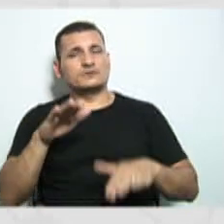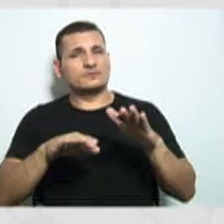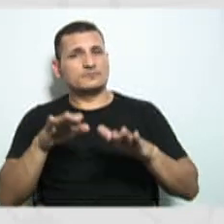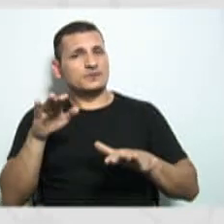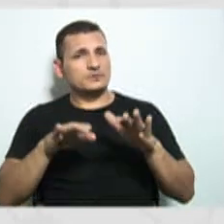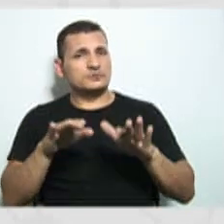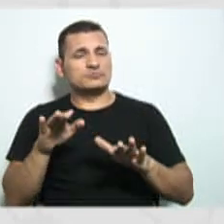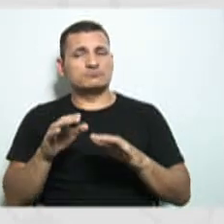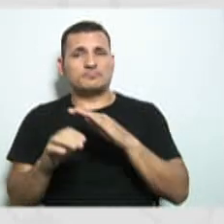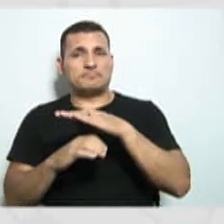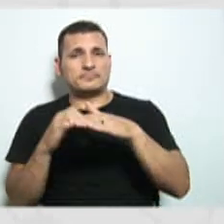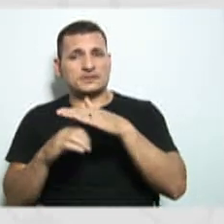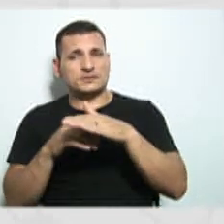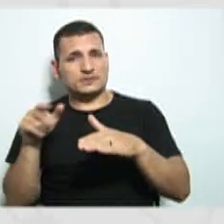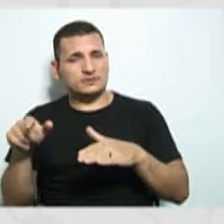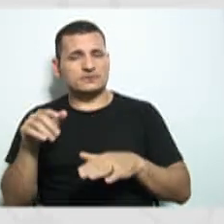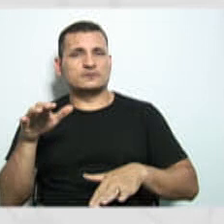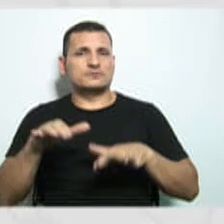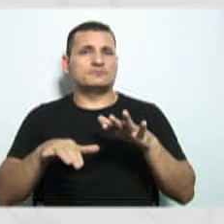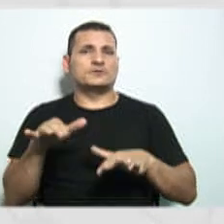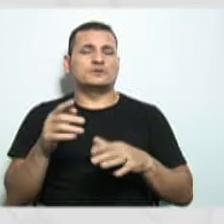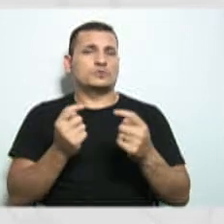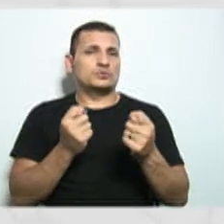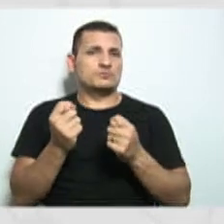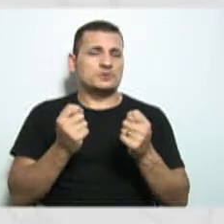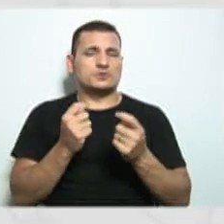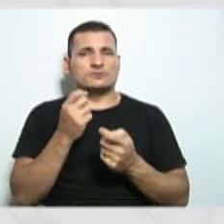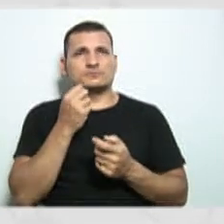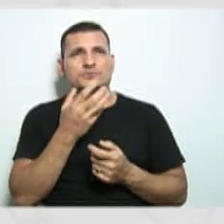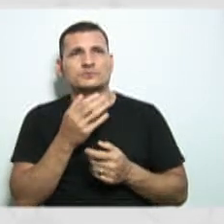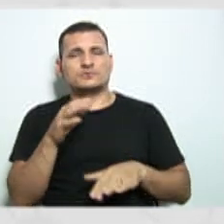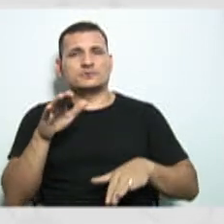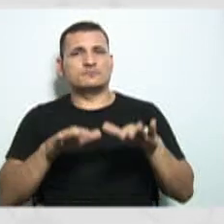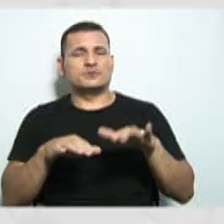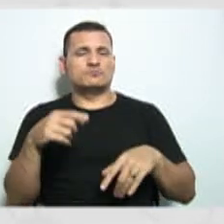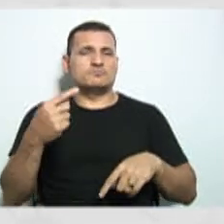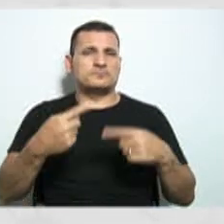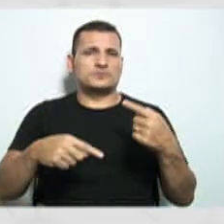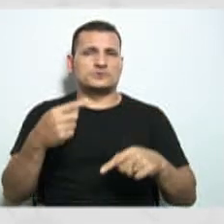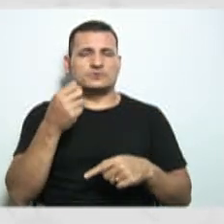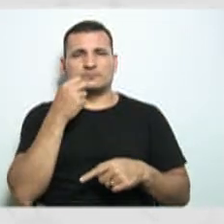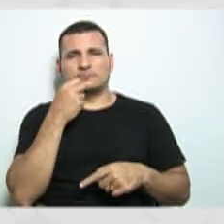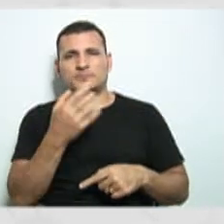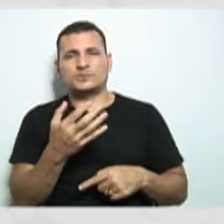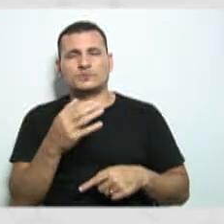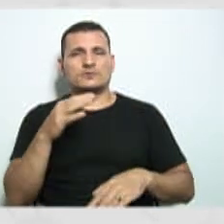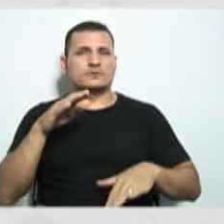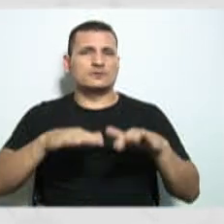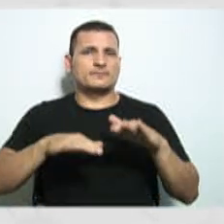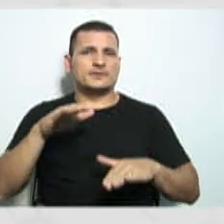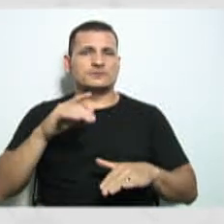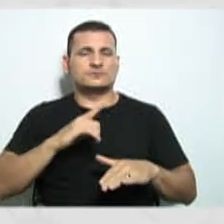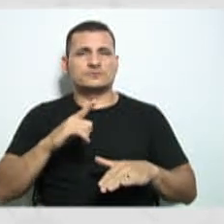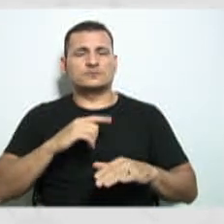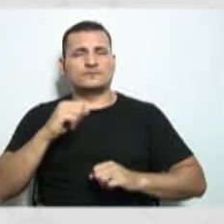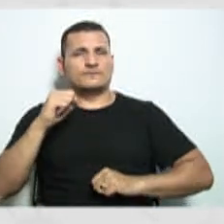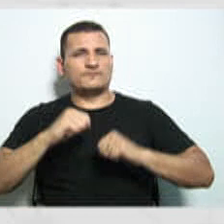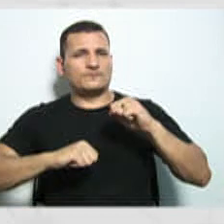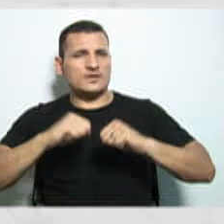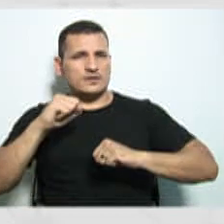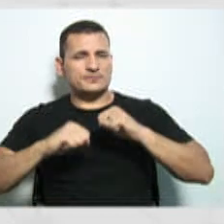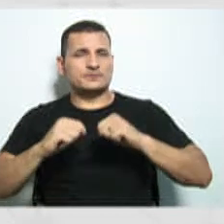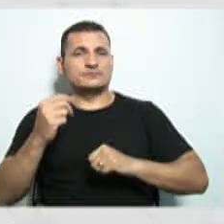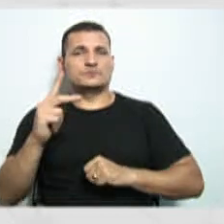aparecer alguma empresa, depende da economia estar boa, depende da política estar boa, depende de ter uma fábrica aparecendo na